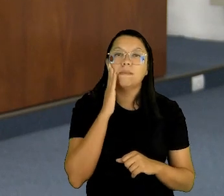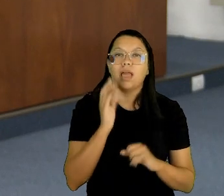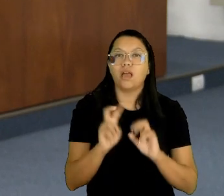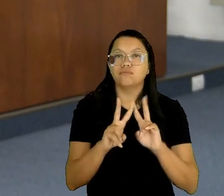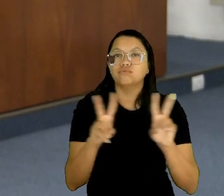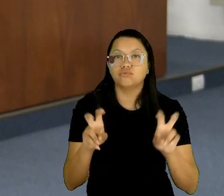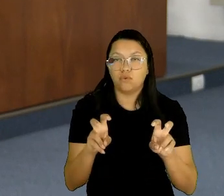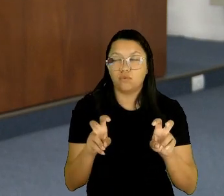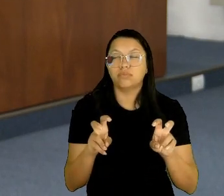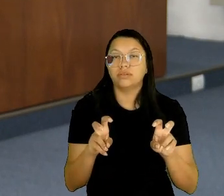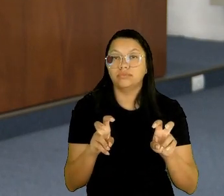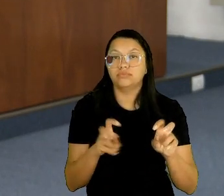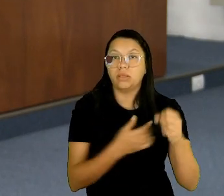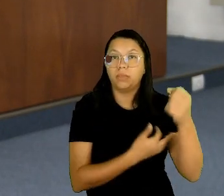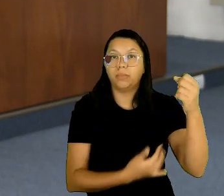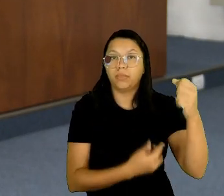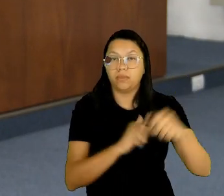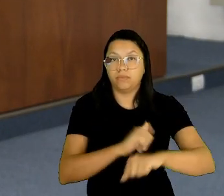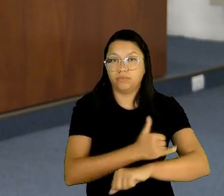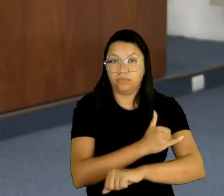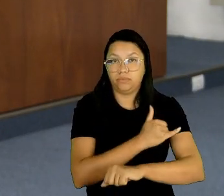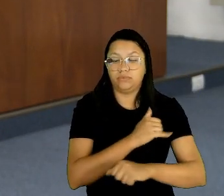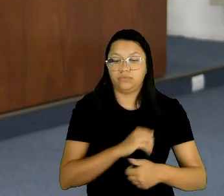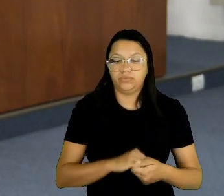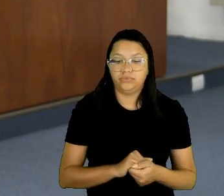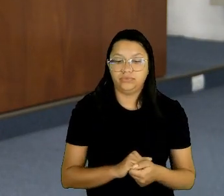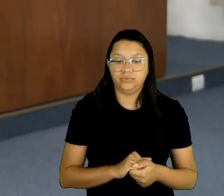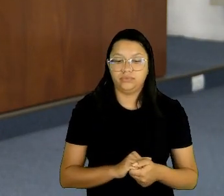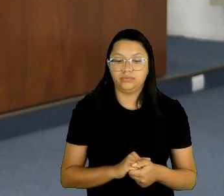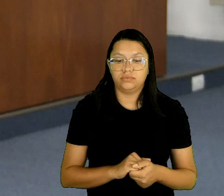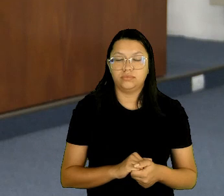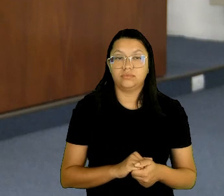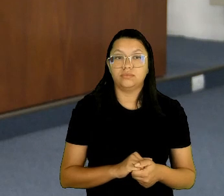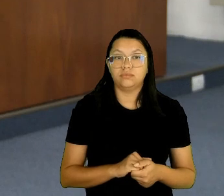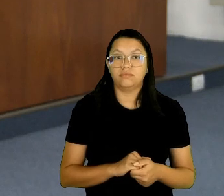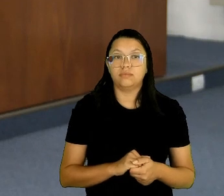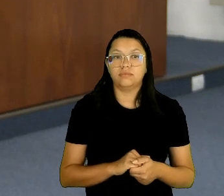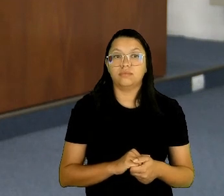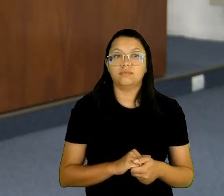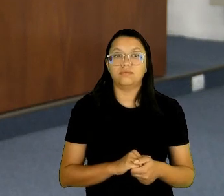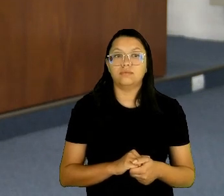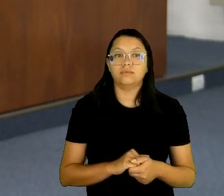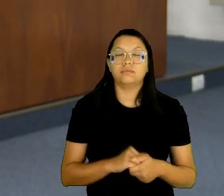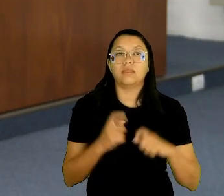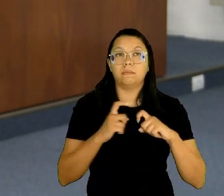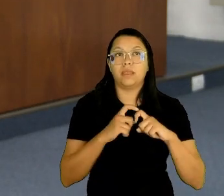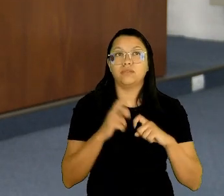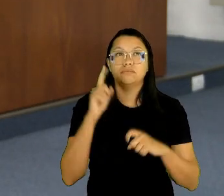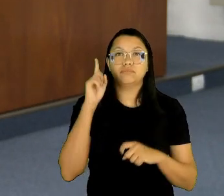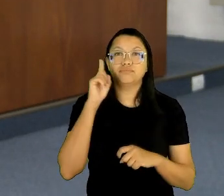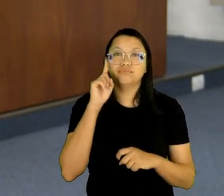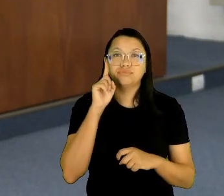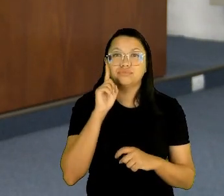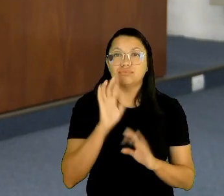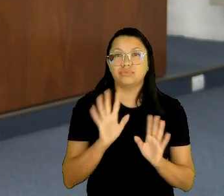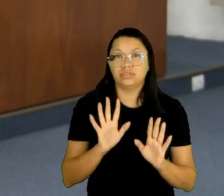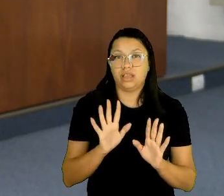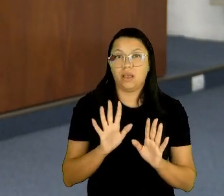habituados em mexer com colesterol. Teste genético de rotina não tem indicação, a não ser que a gente está pensando em